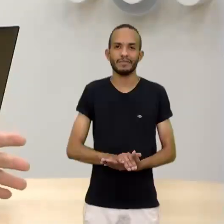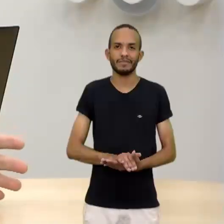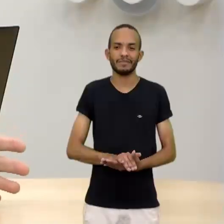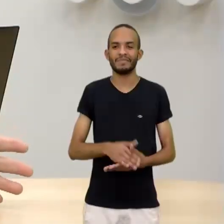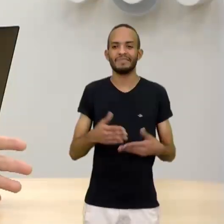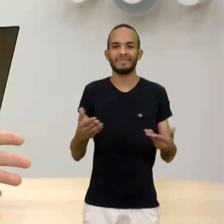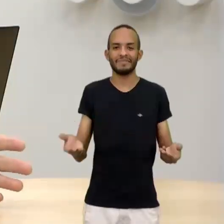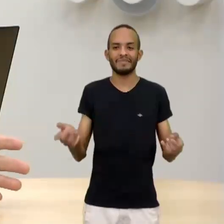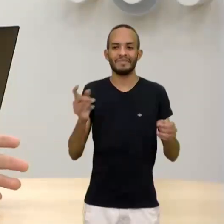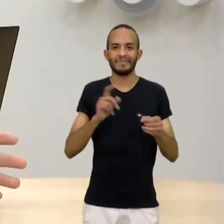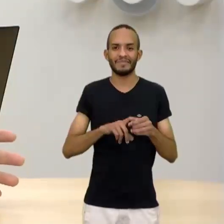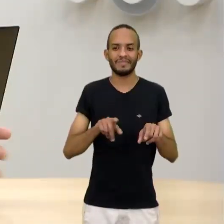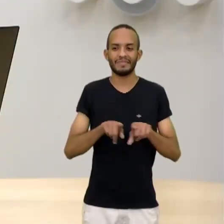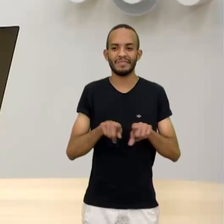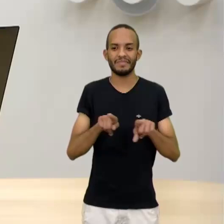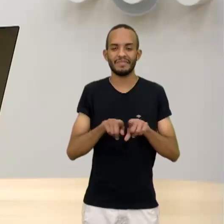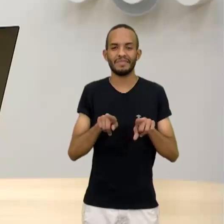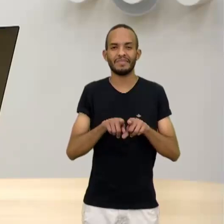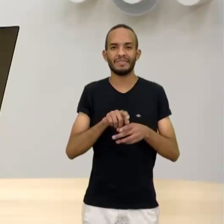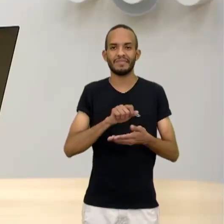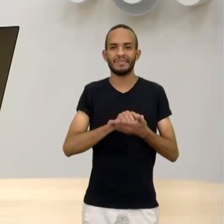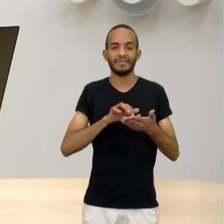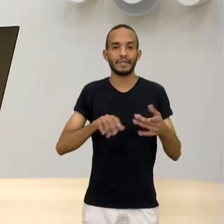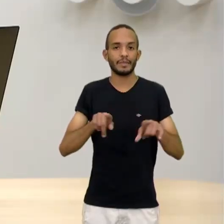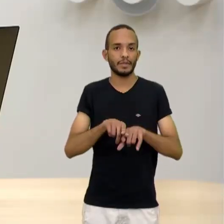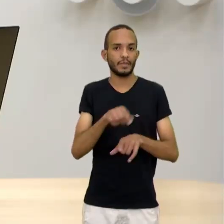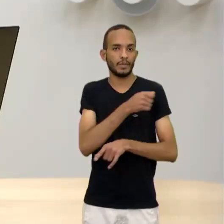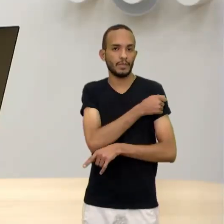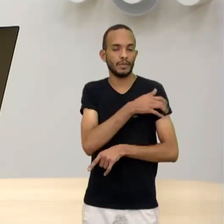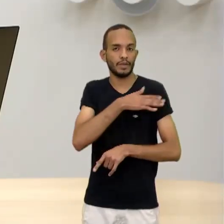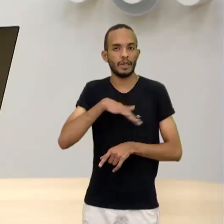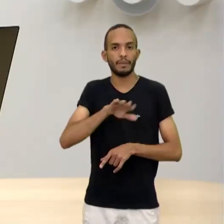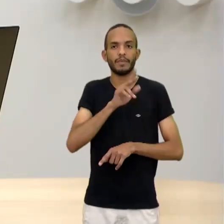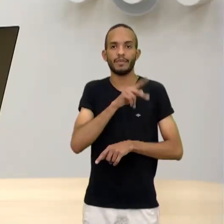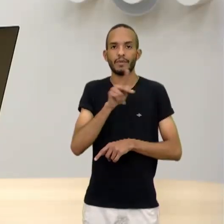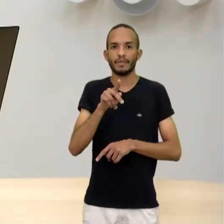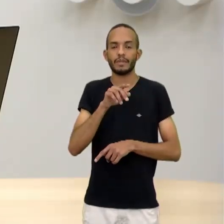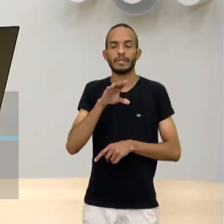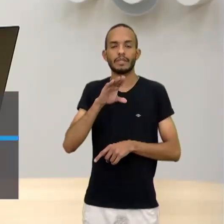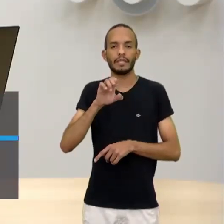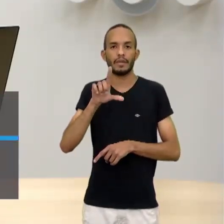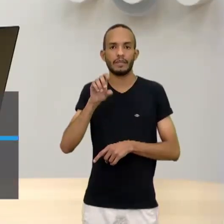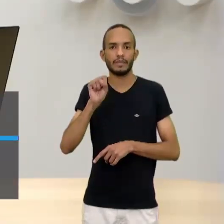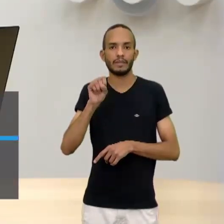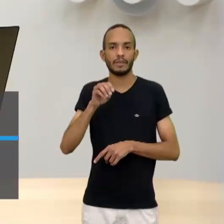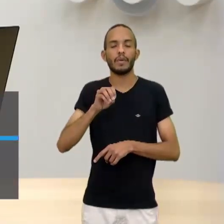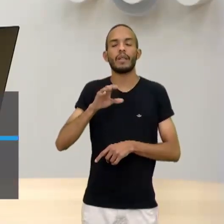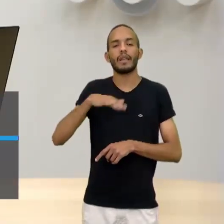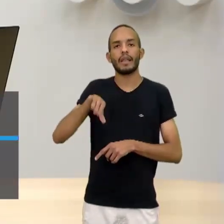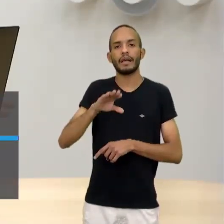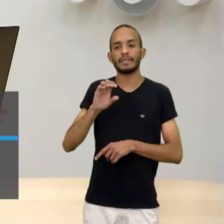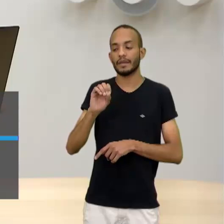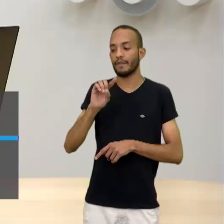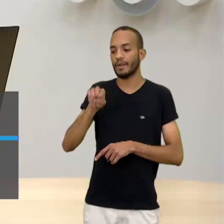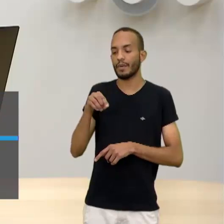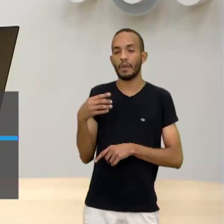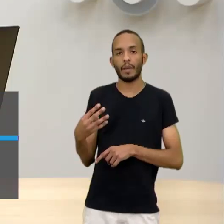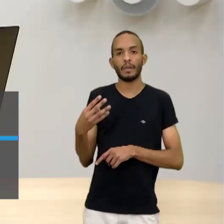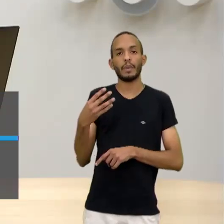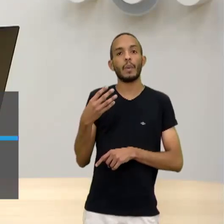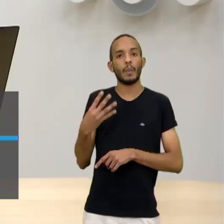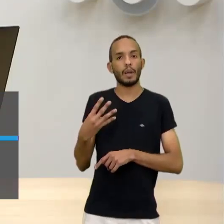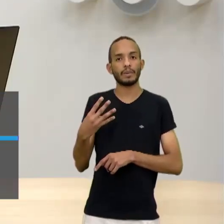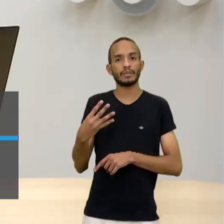Voltamos à atividade. Professora Viviane, eu gostei de ver os alunos lá do professor Celso colocando que a razão é 0,4, 4